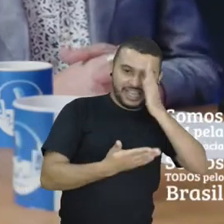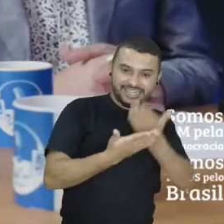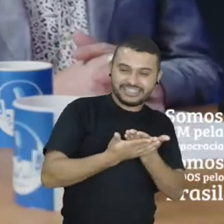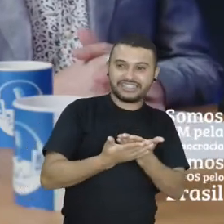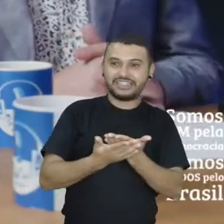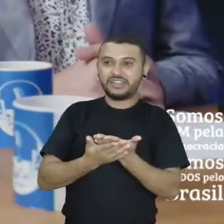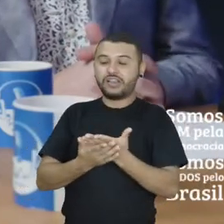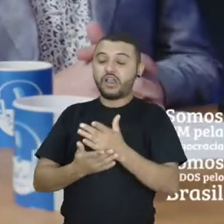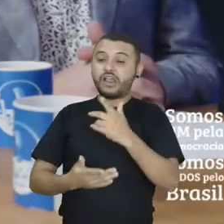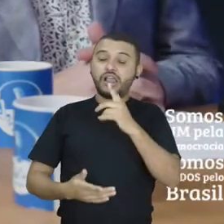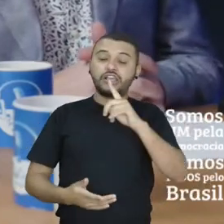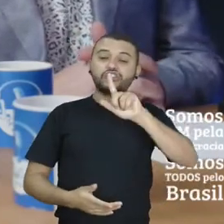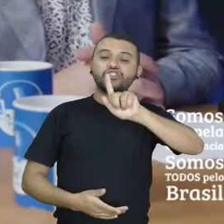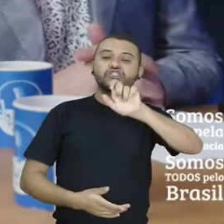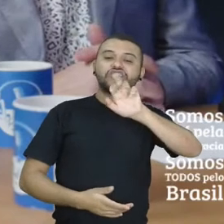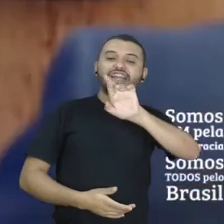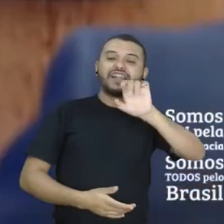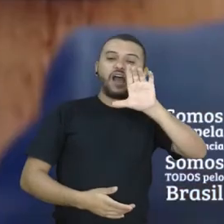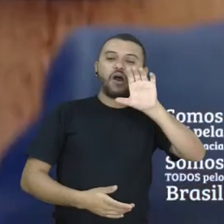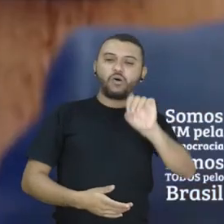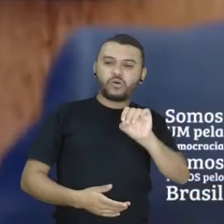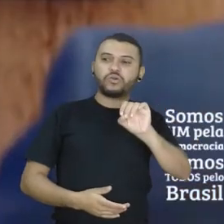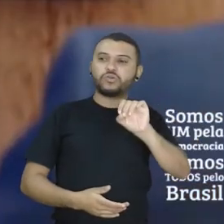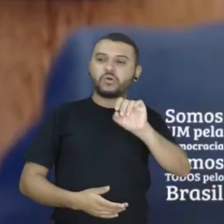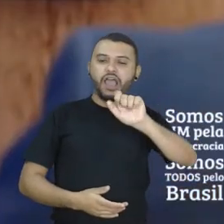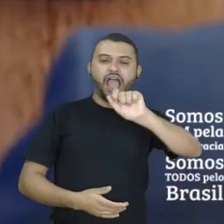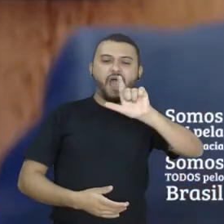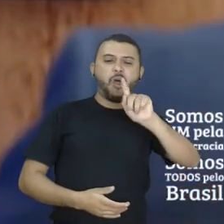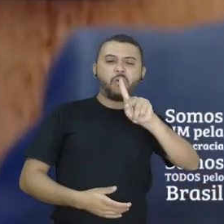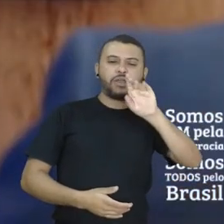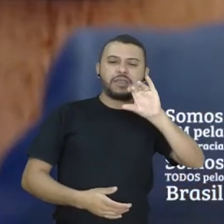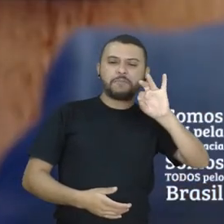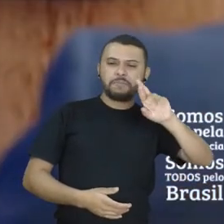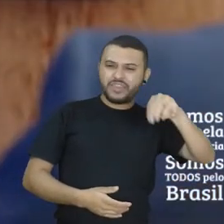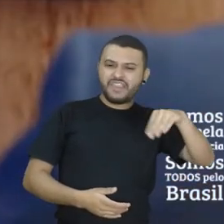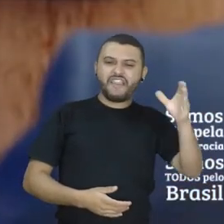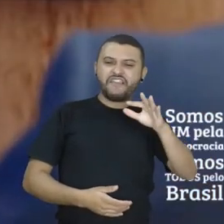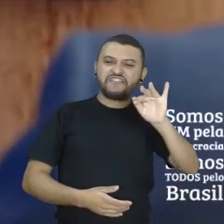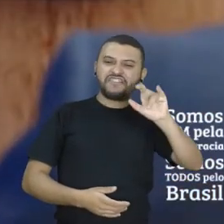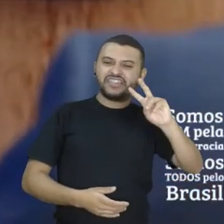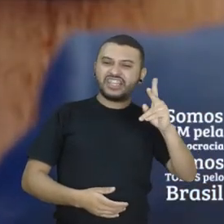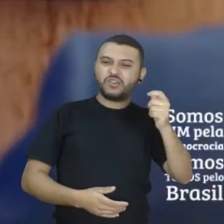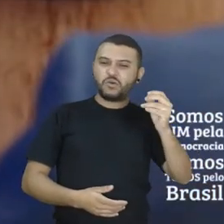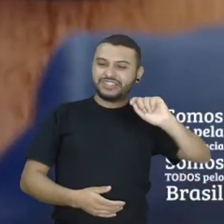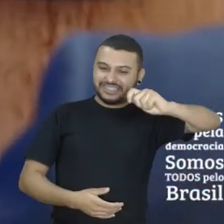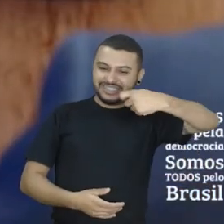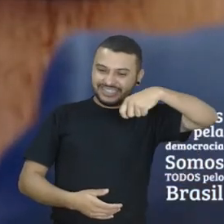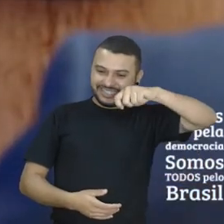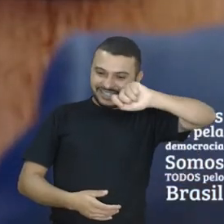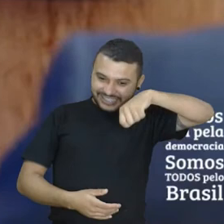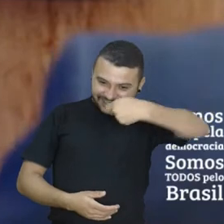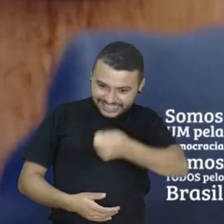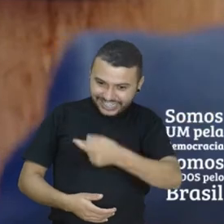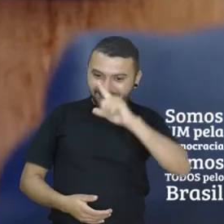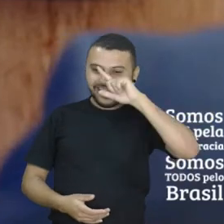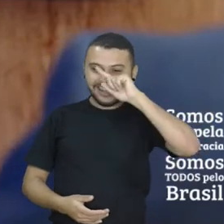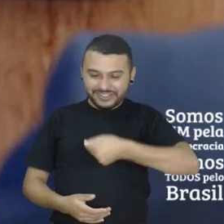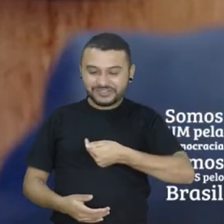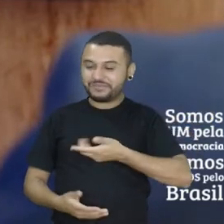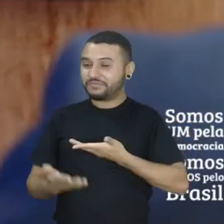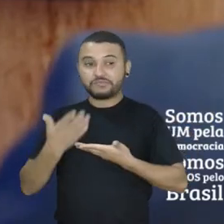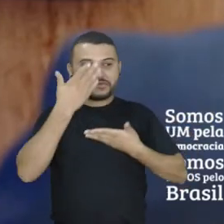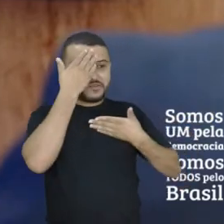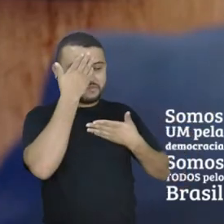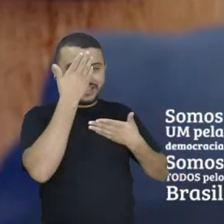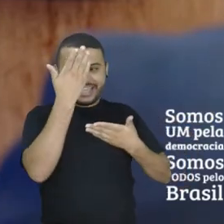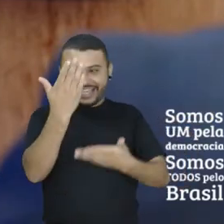José Rodrigues Alckmin Filho. Ó, na mão comprida, hein? Bem-vindo, doutor Alckmin. Muito obrigado, Pava. Muito obrigado,